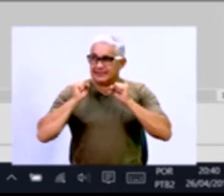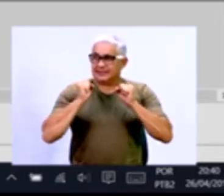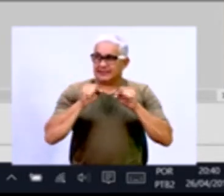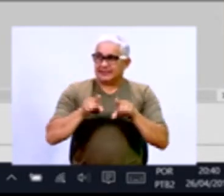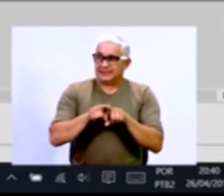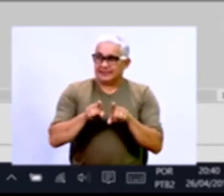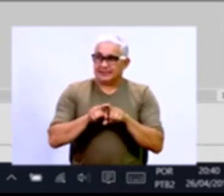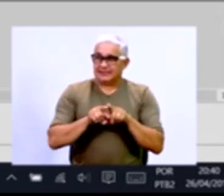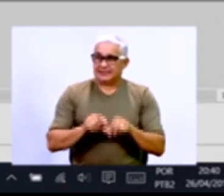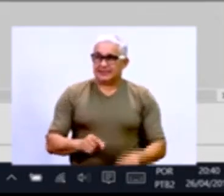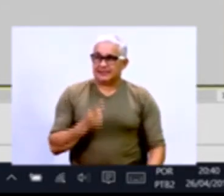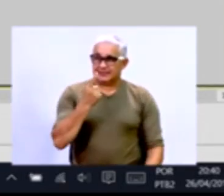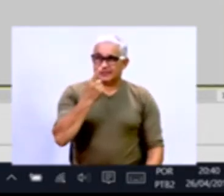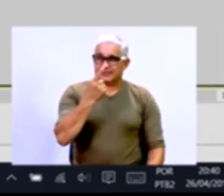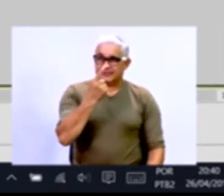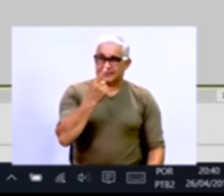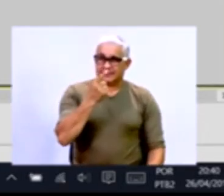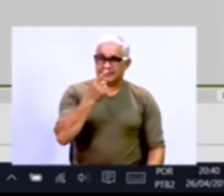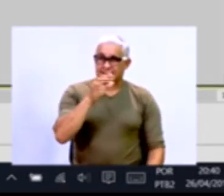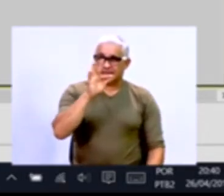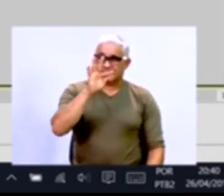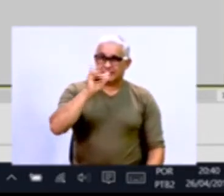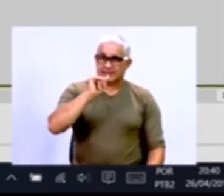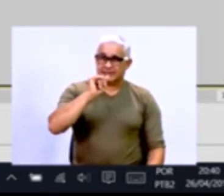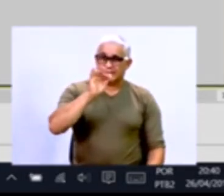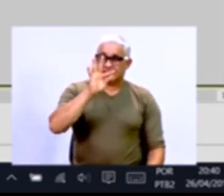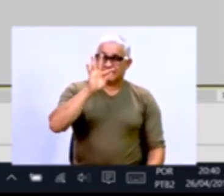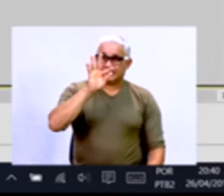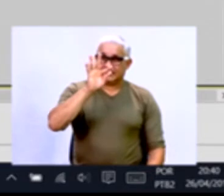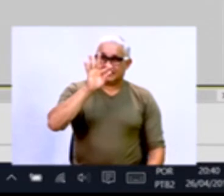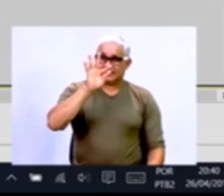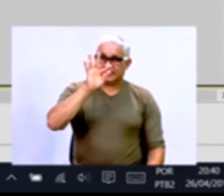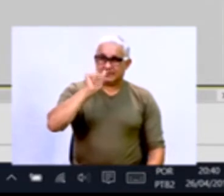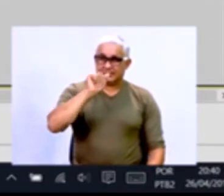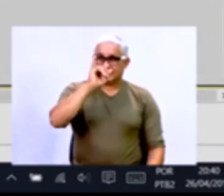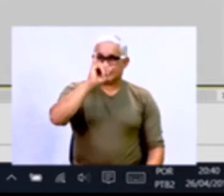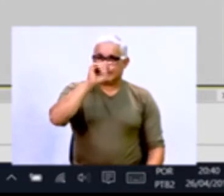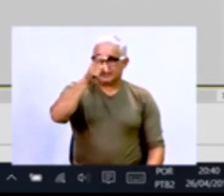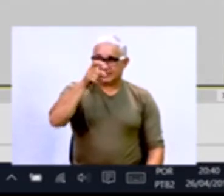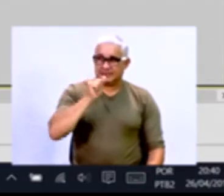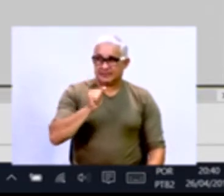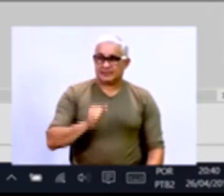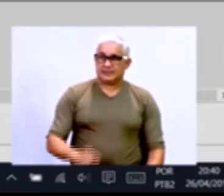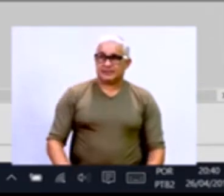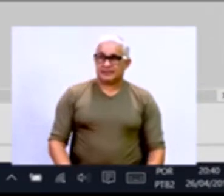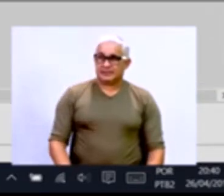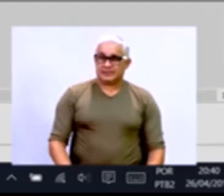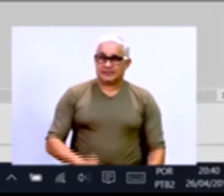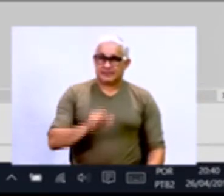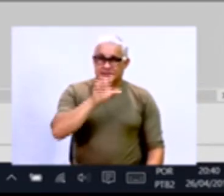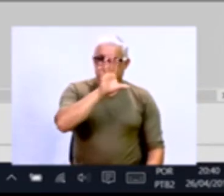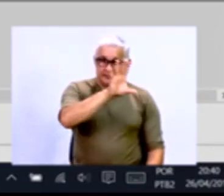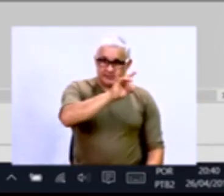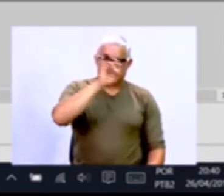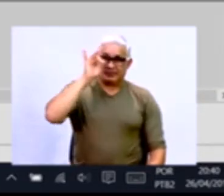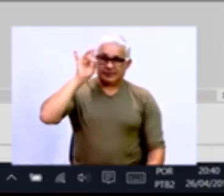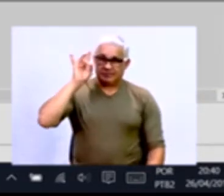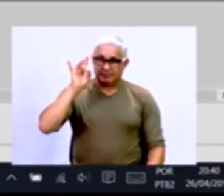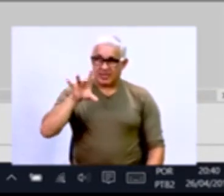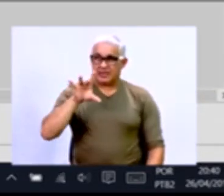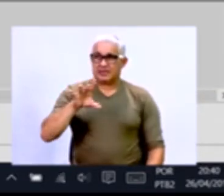Posso trabalhar só com uma faixa também. Dou um Ctrl X aqui, recortar e colo aqui no